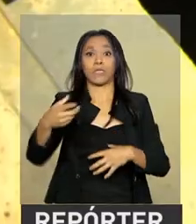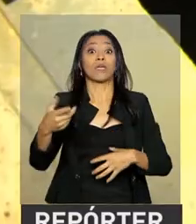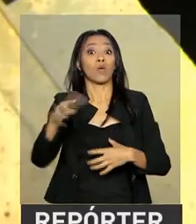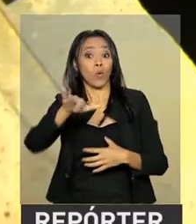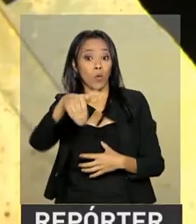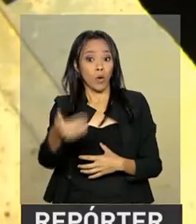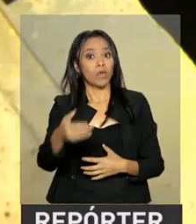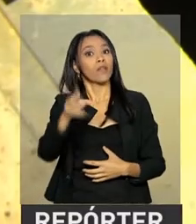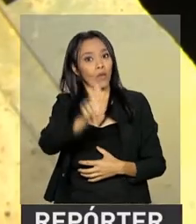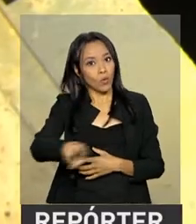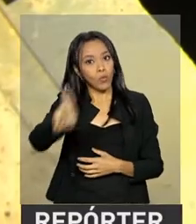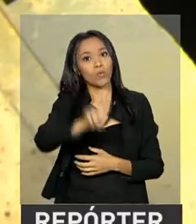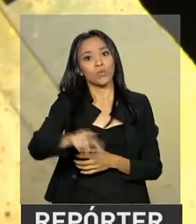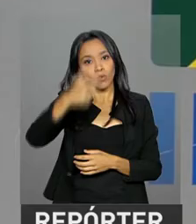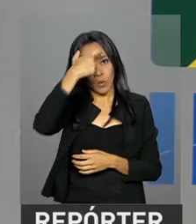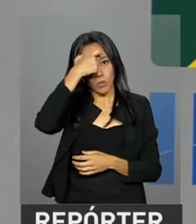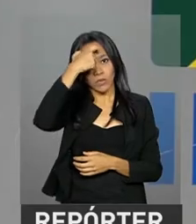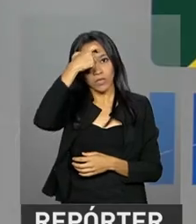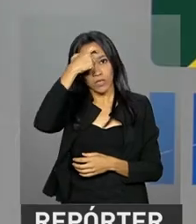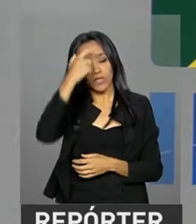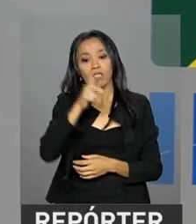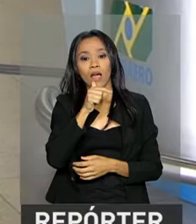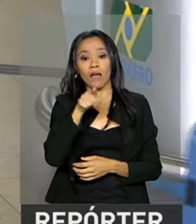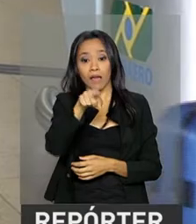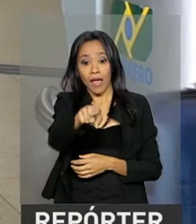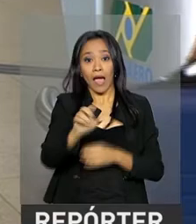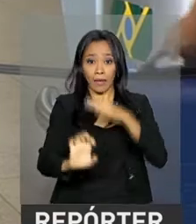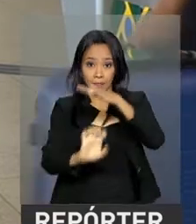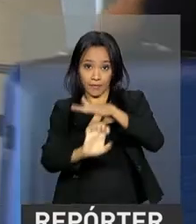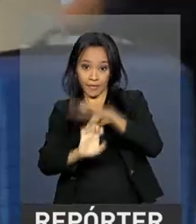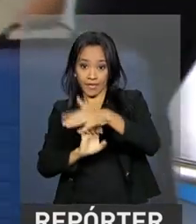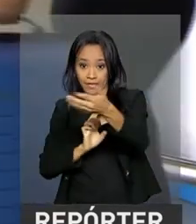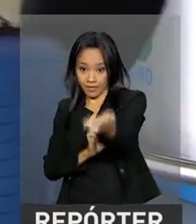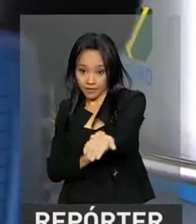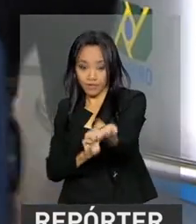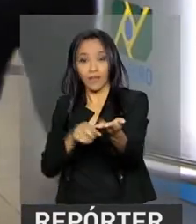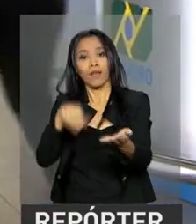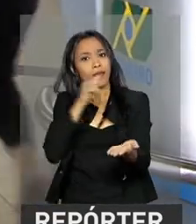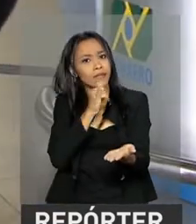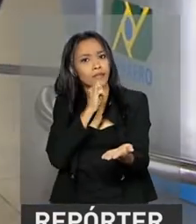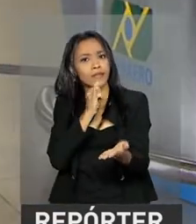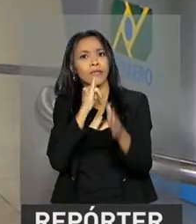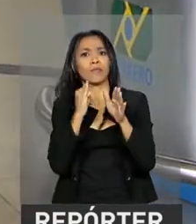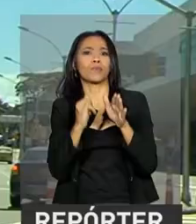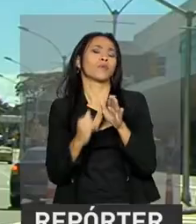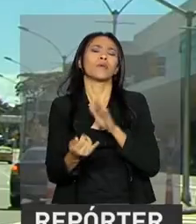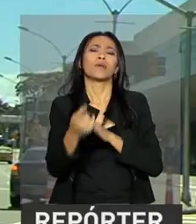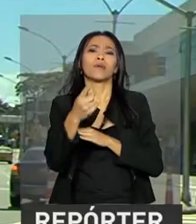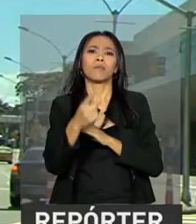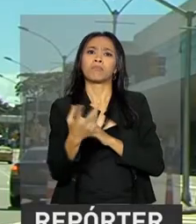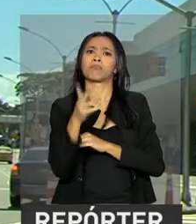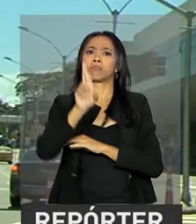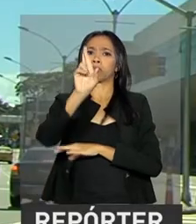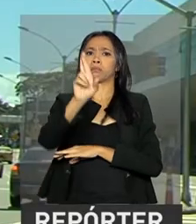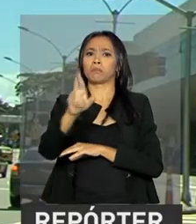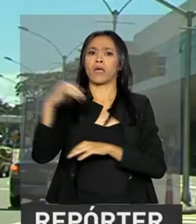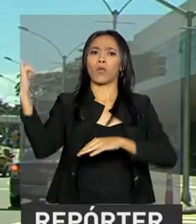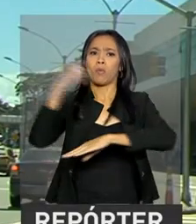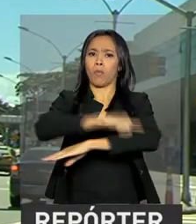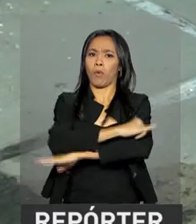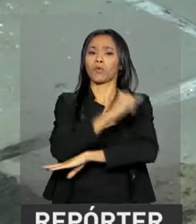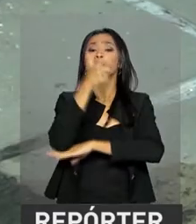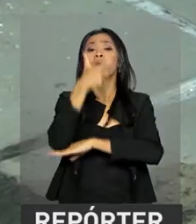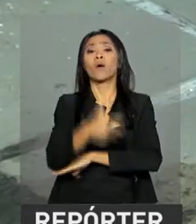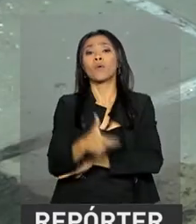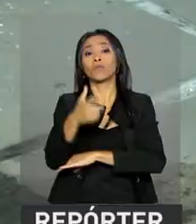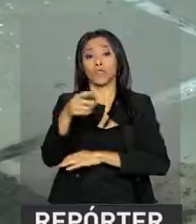uso consciente dos recursos hídricos, a Infraero segue dando exemplo em aeroportos de todo o país. No Santos Dumont, no Rio de